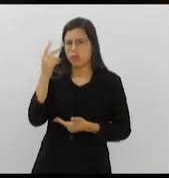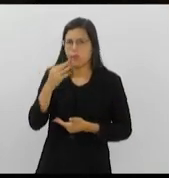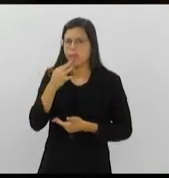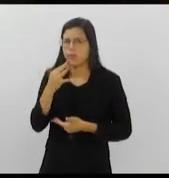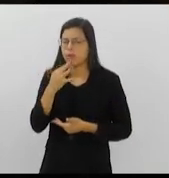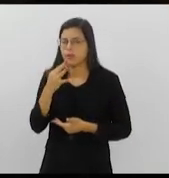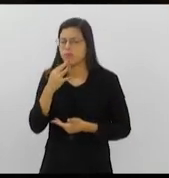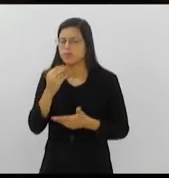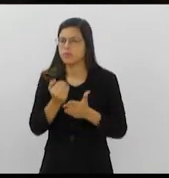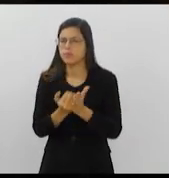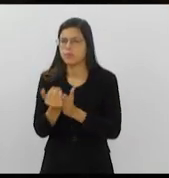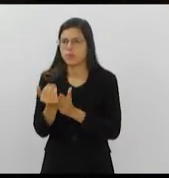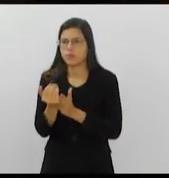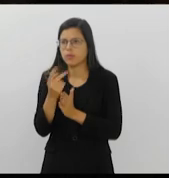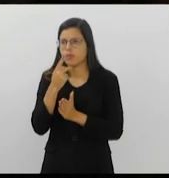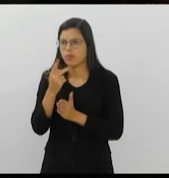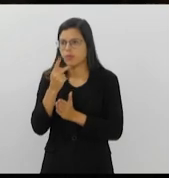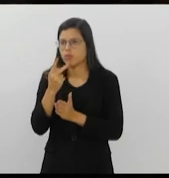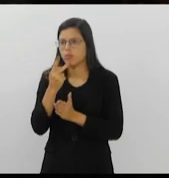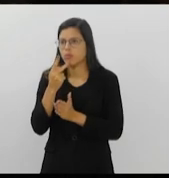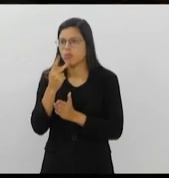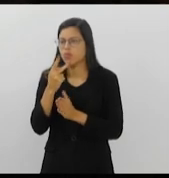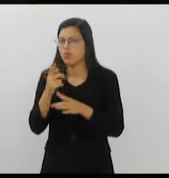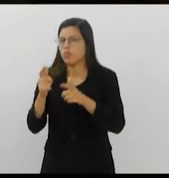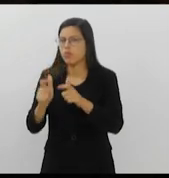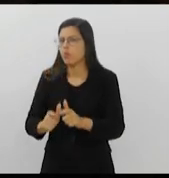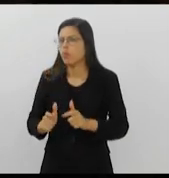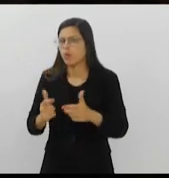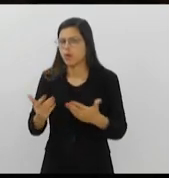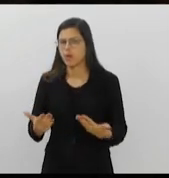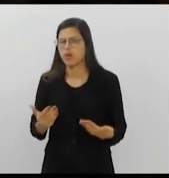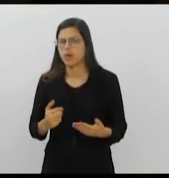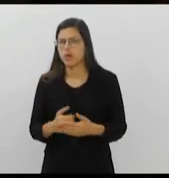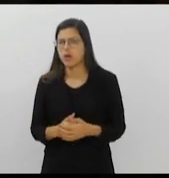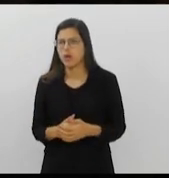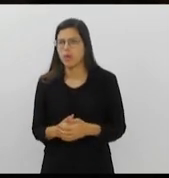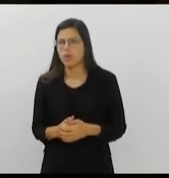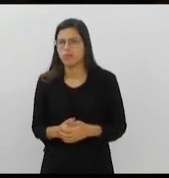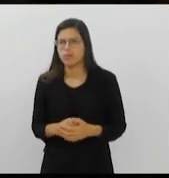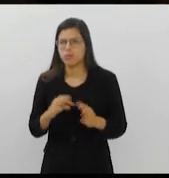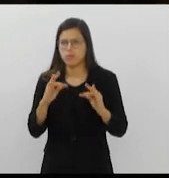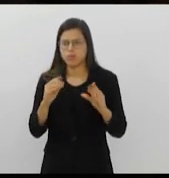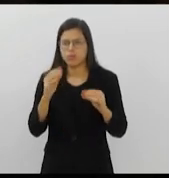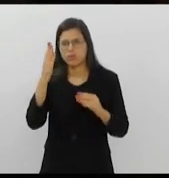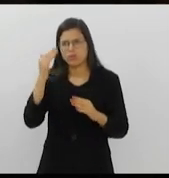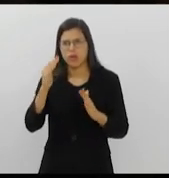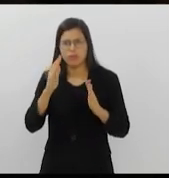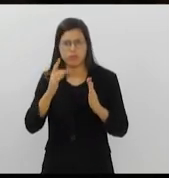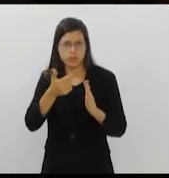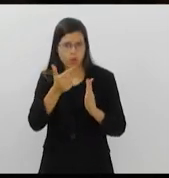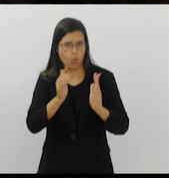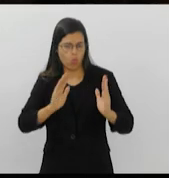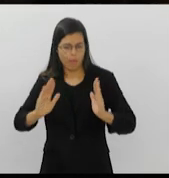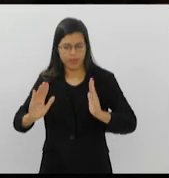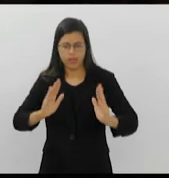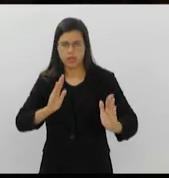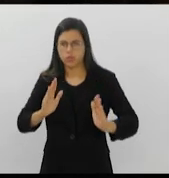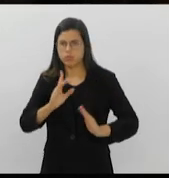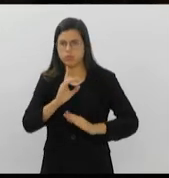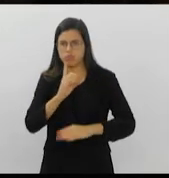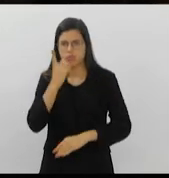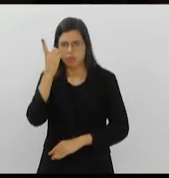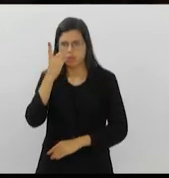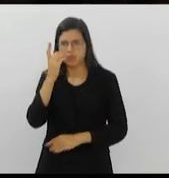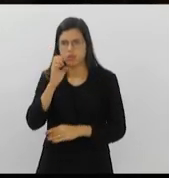começar falando da minha origem. Todos sabem que hoje atuo no meu segundo mandato de deputado estadual a partir